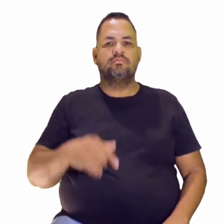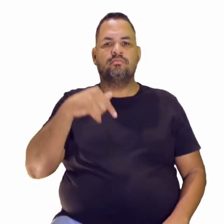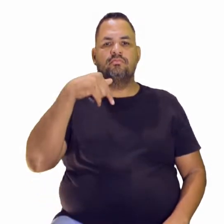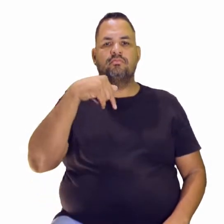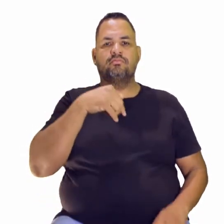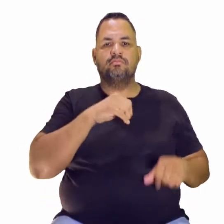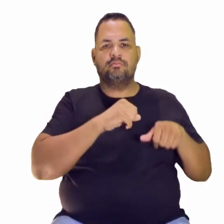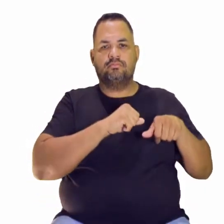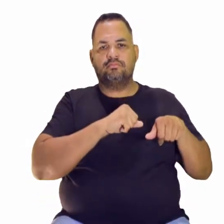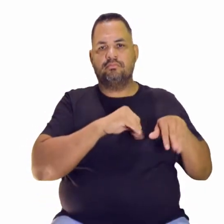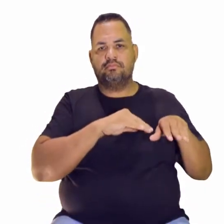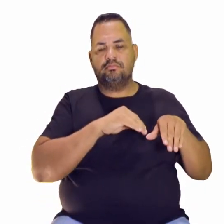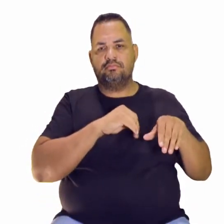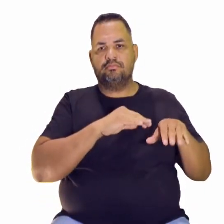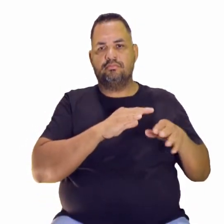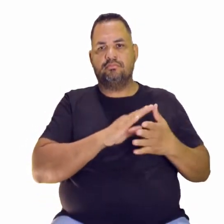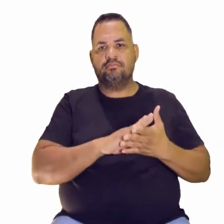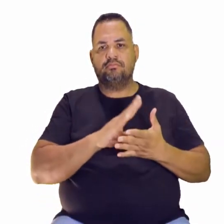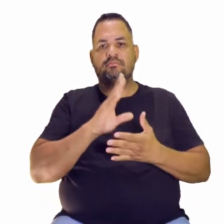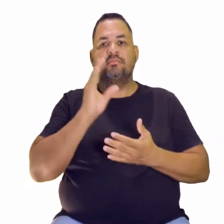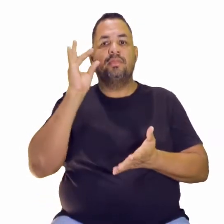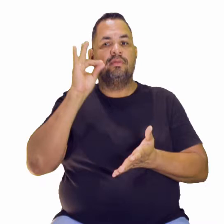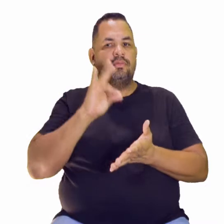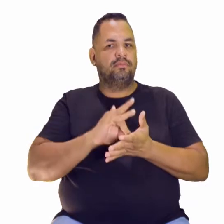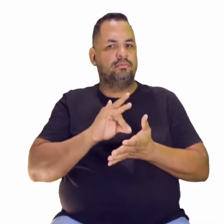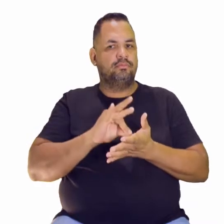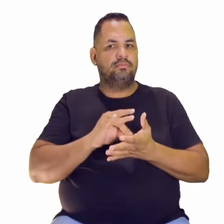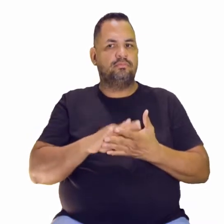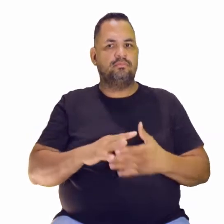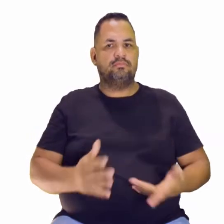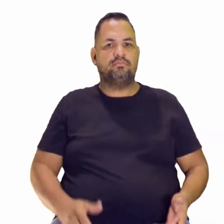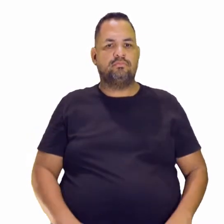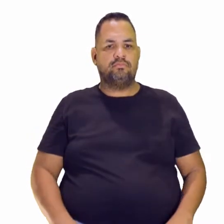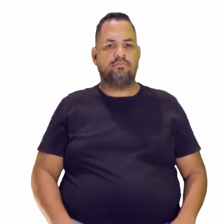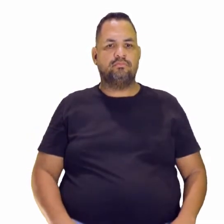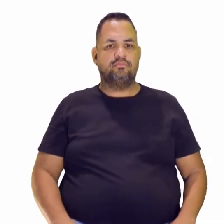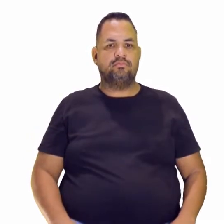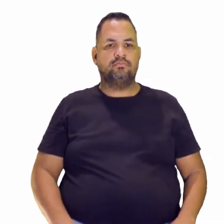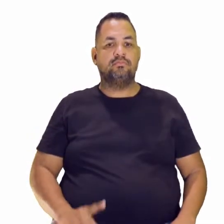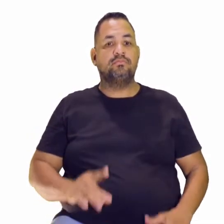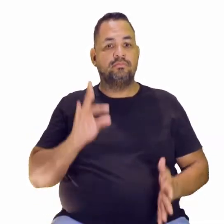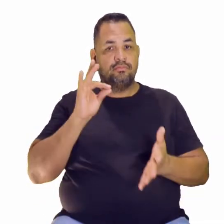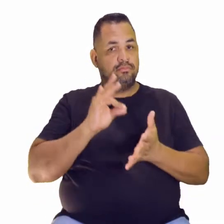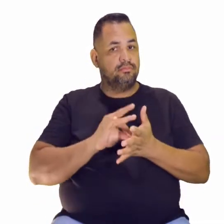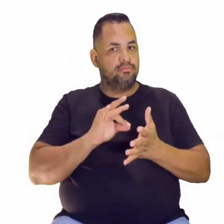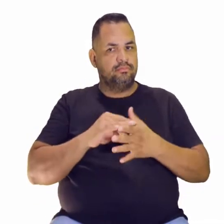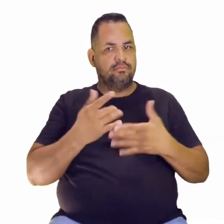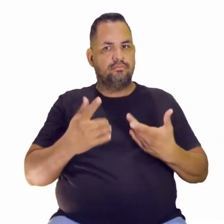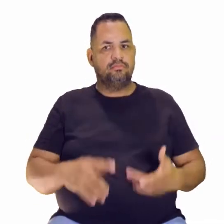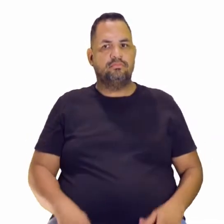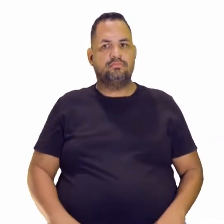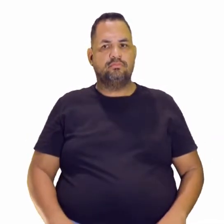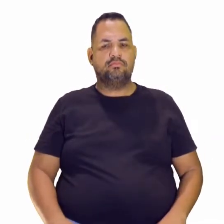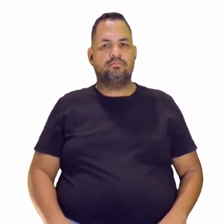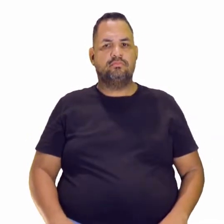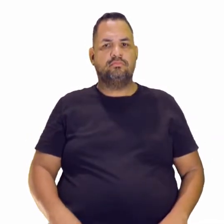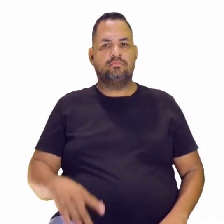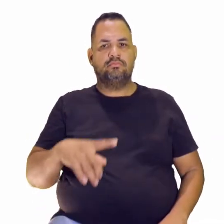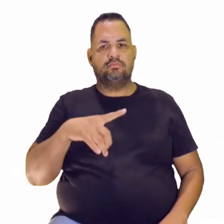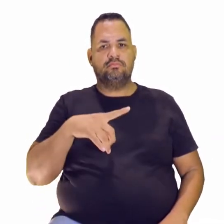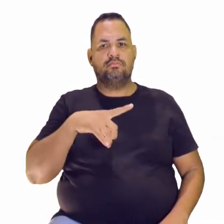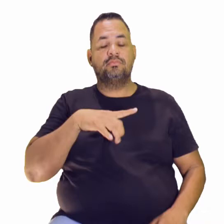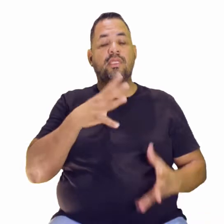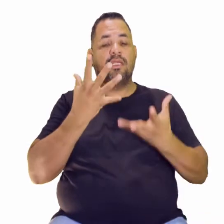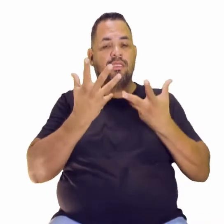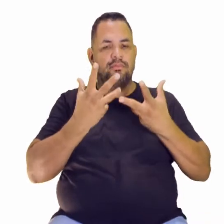o 7 de setembro é verossímil, quer dizer o seguinte, é verdadeira, tem